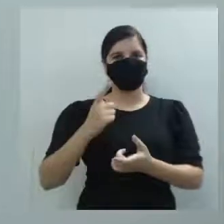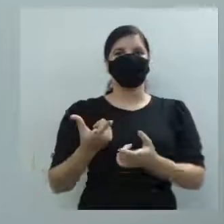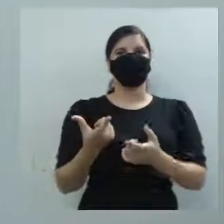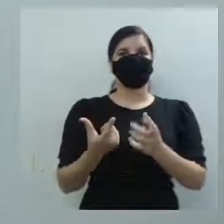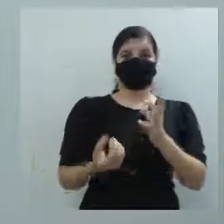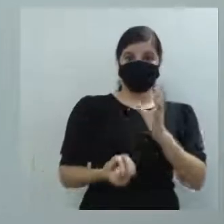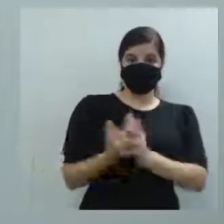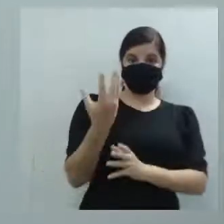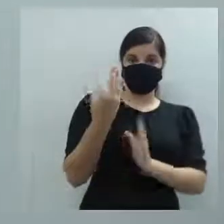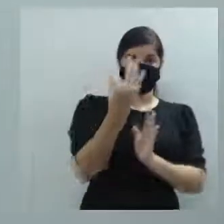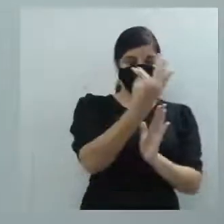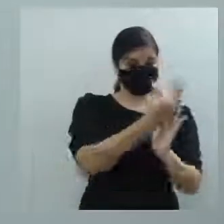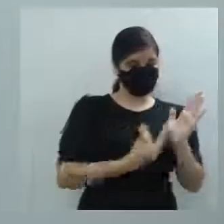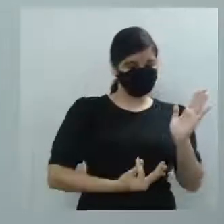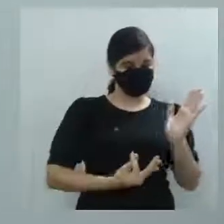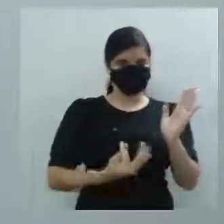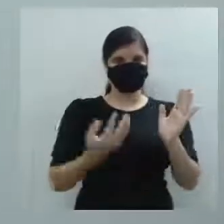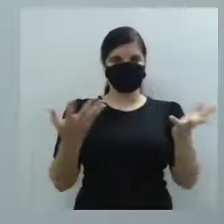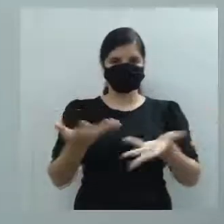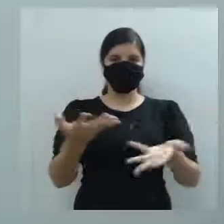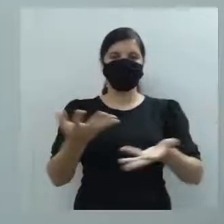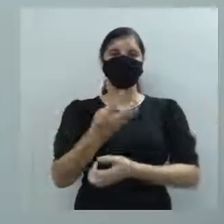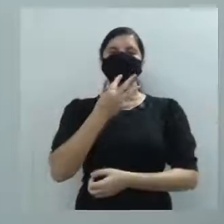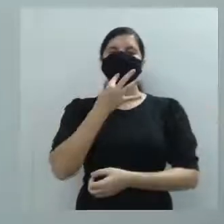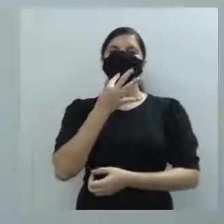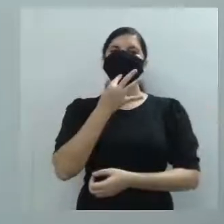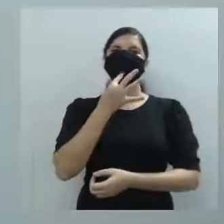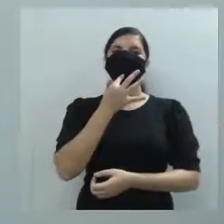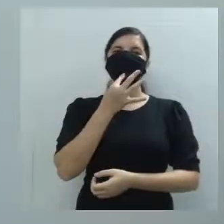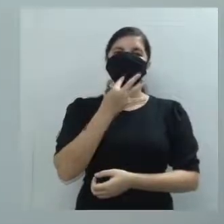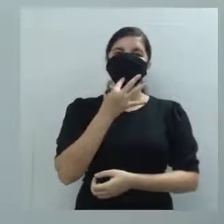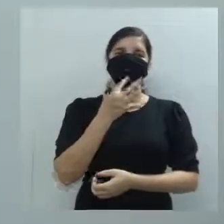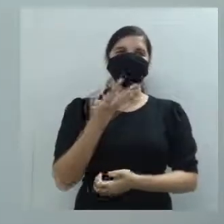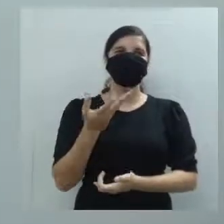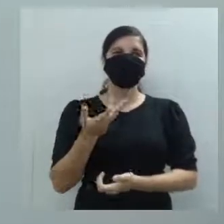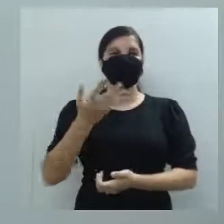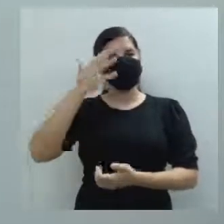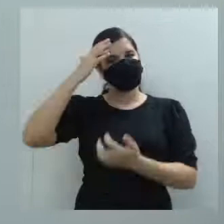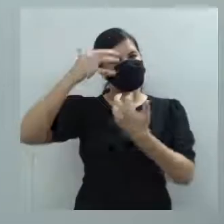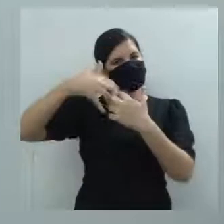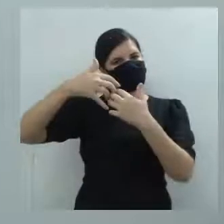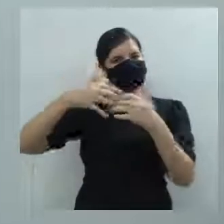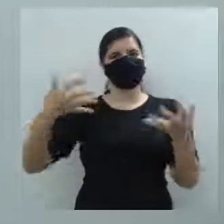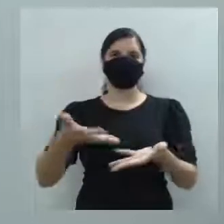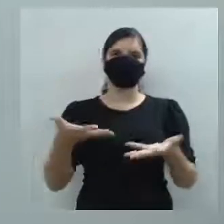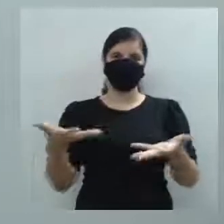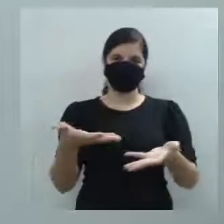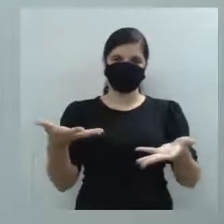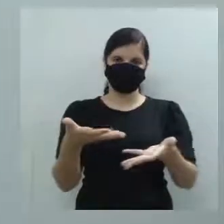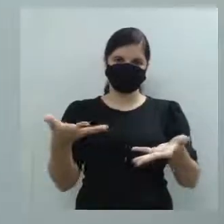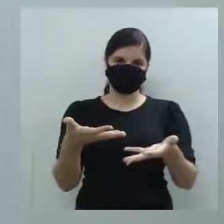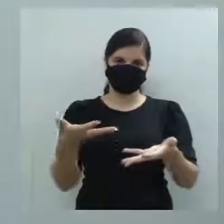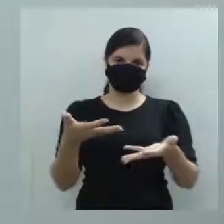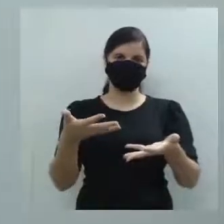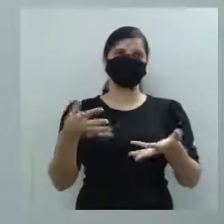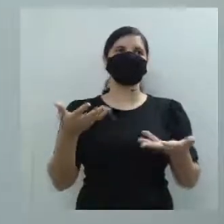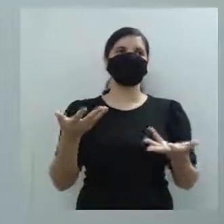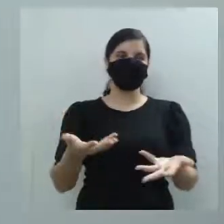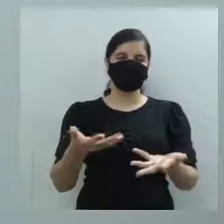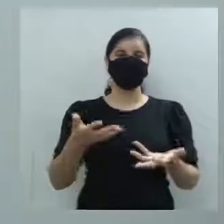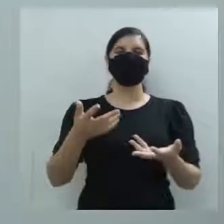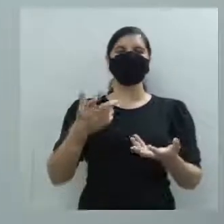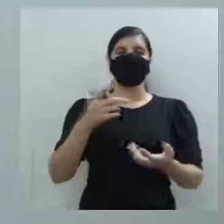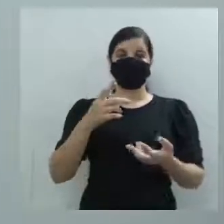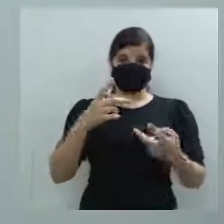de um texto. Então, vamos conhecer agora aqui o nosso pensamento de hoje, que ele está norteando bem esse